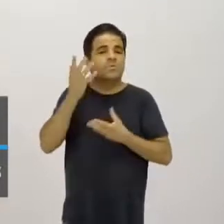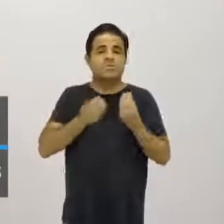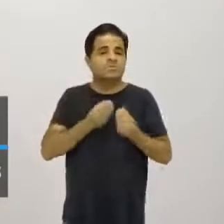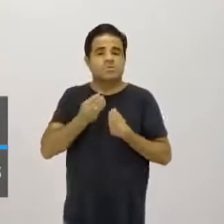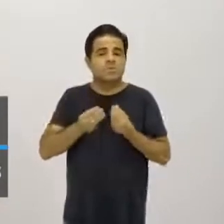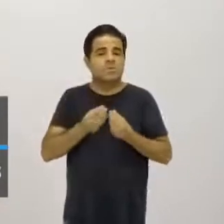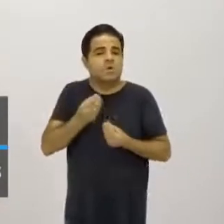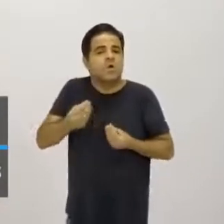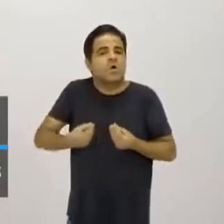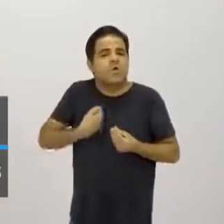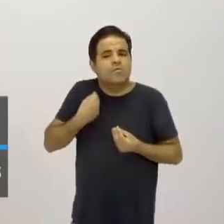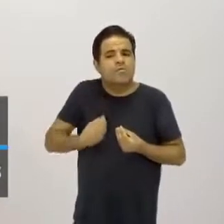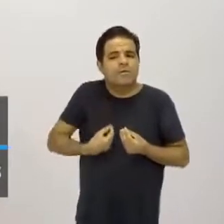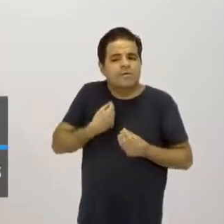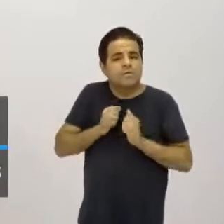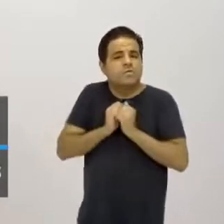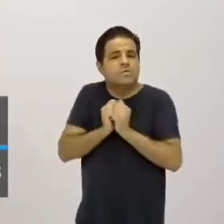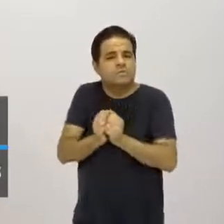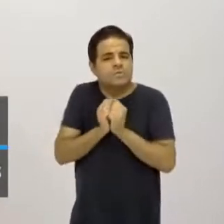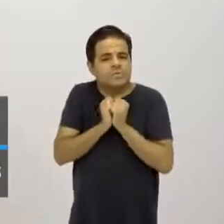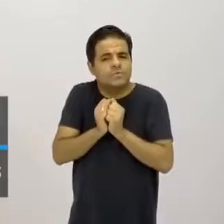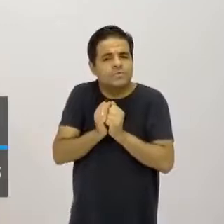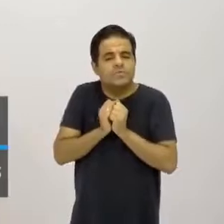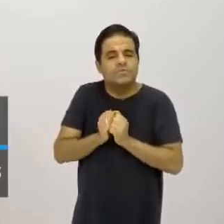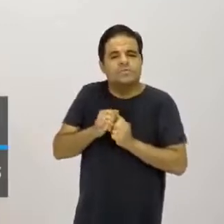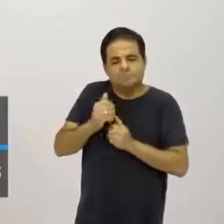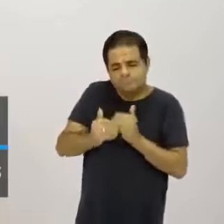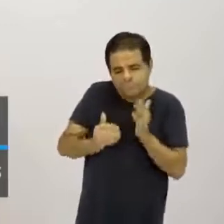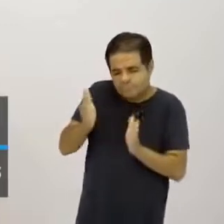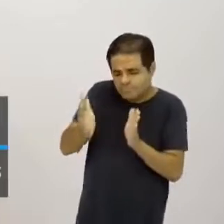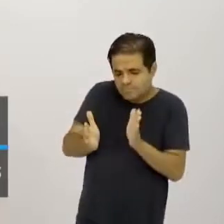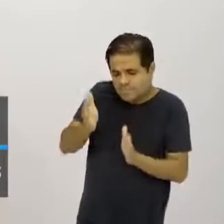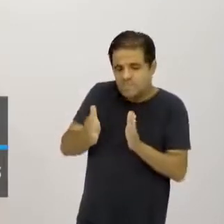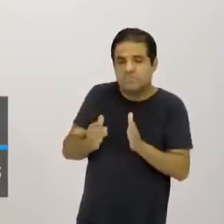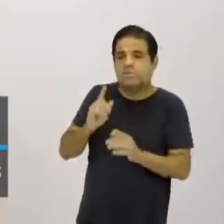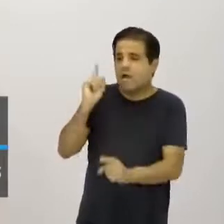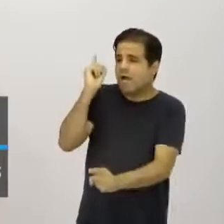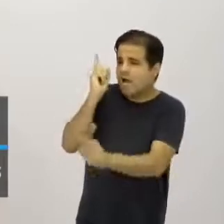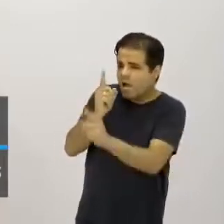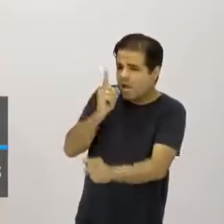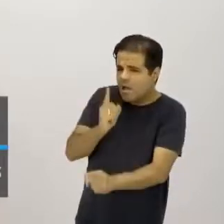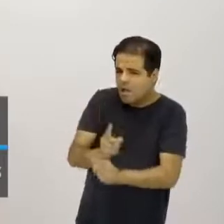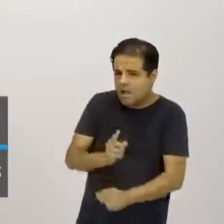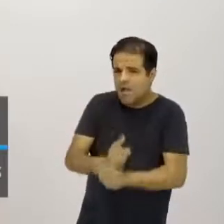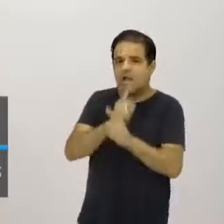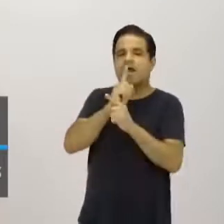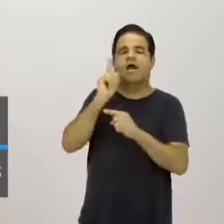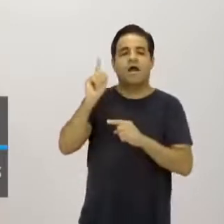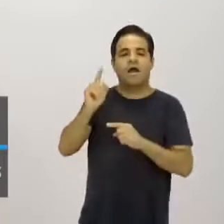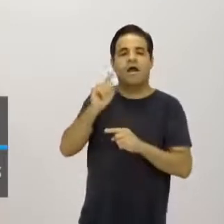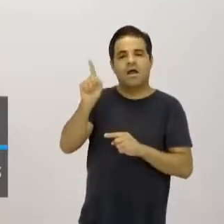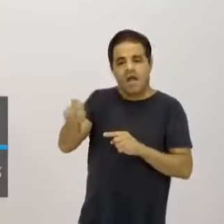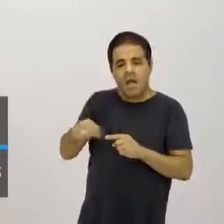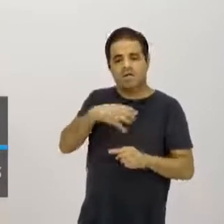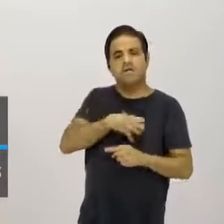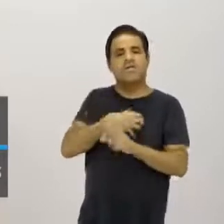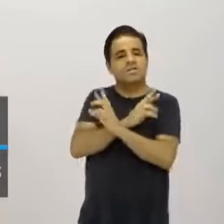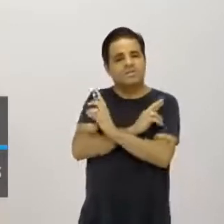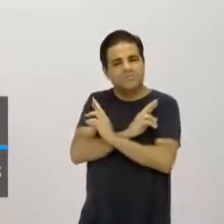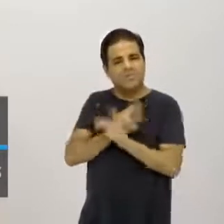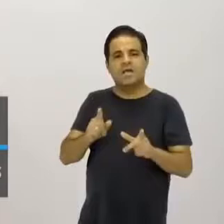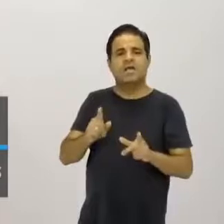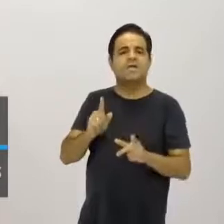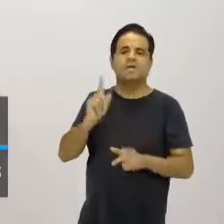a convivência. É durante a convivência que você vai descobrindo aos poucos que o ser diferente não significa